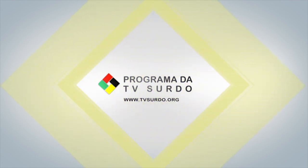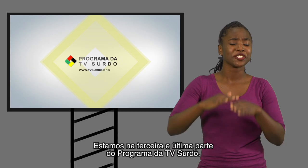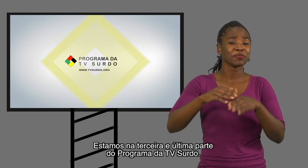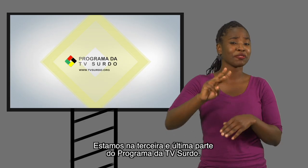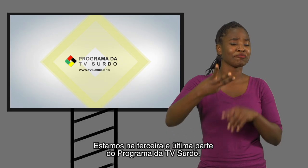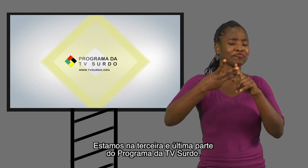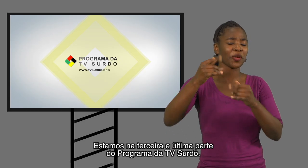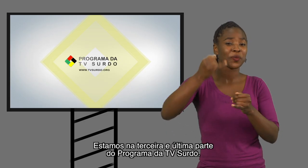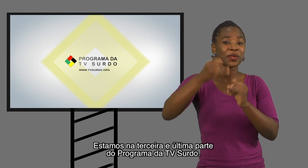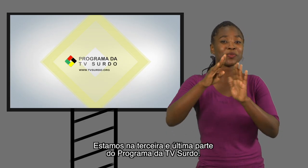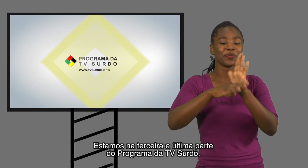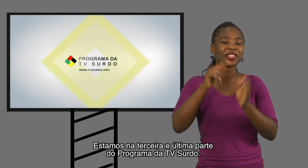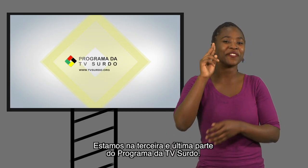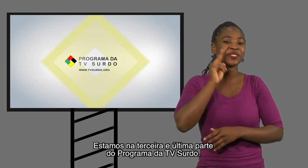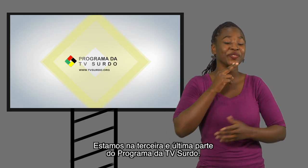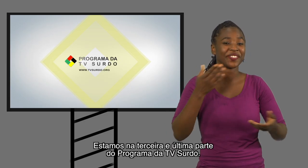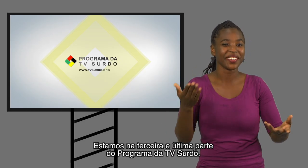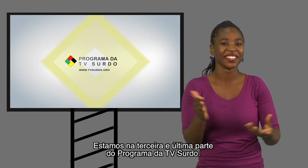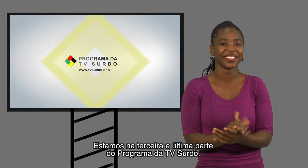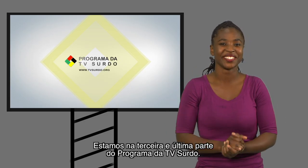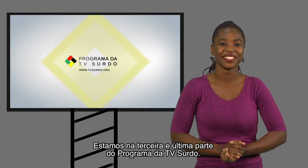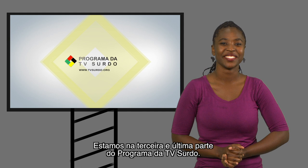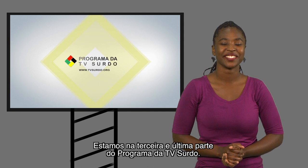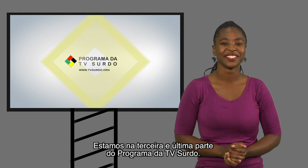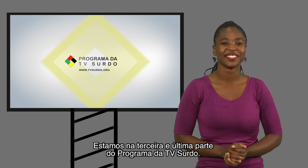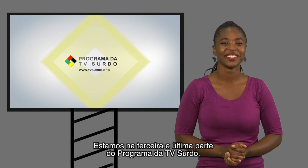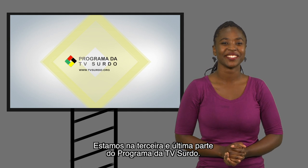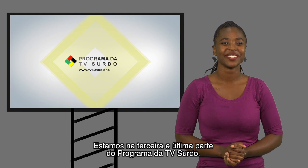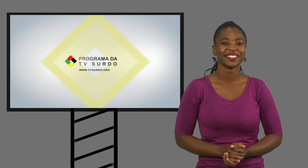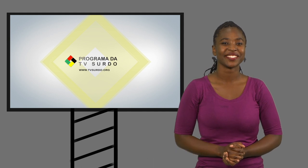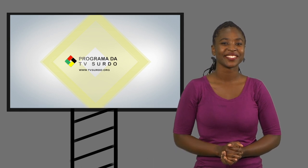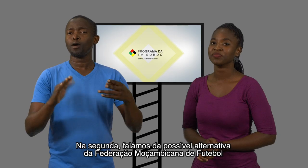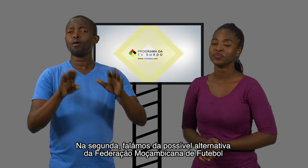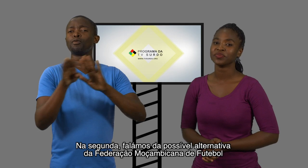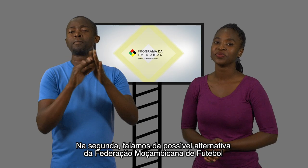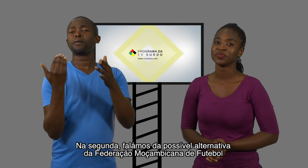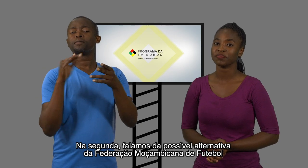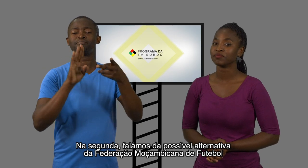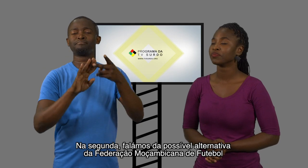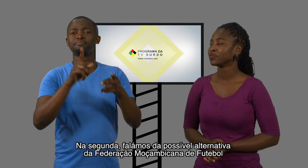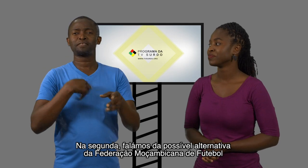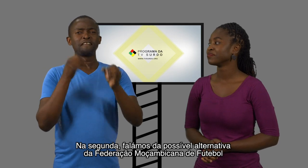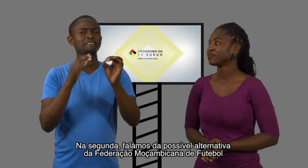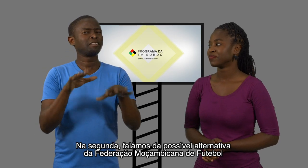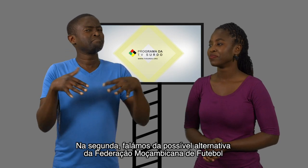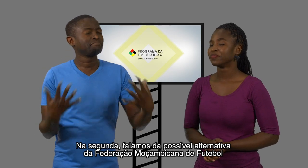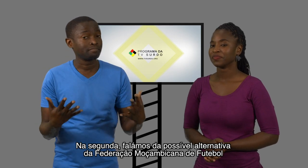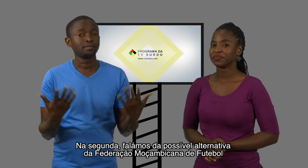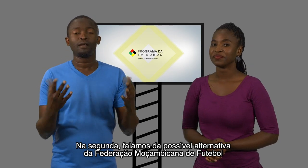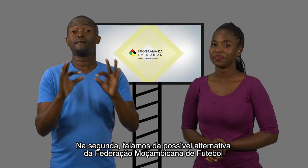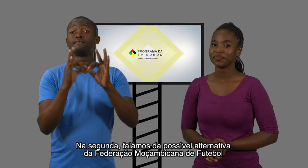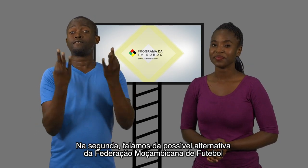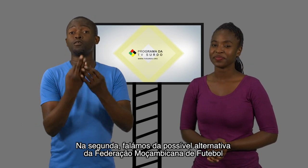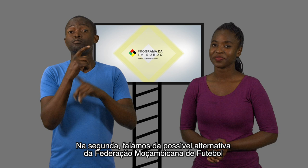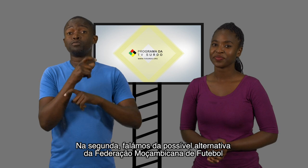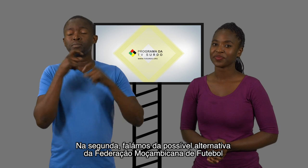Estamos na terceira e última parte do programa da TV surdo. Na segunda, falamos da possível